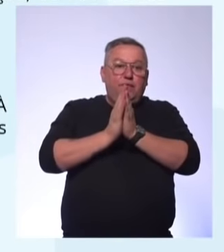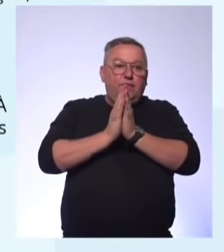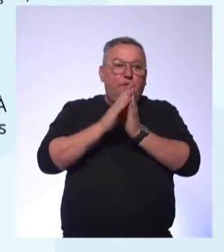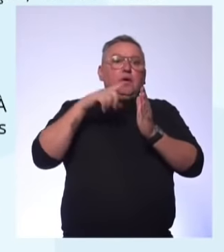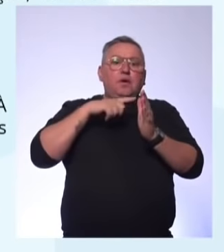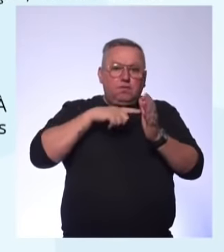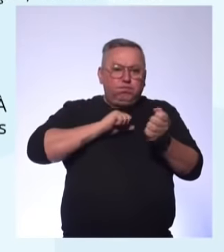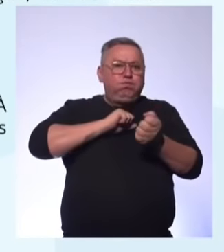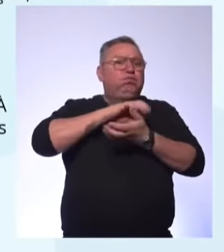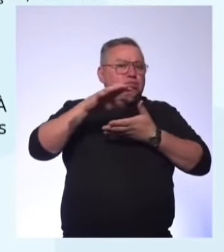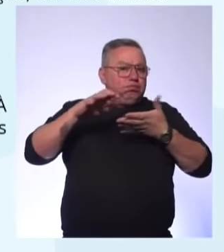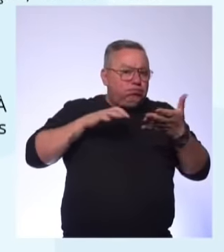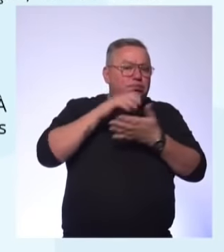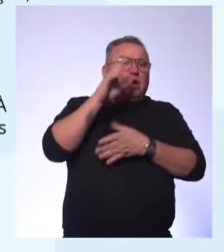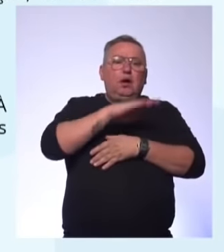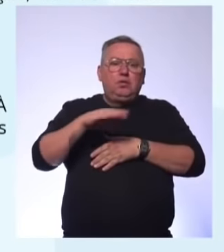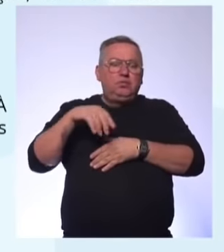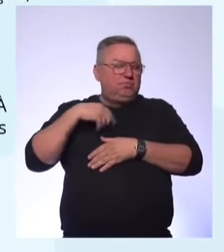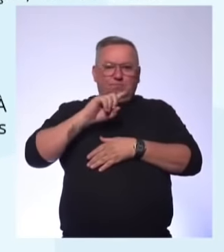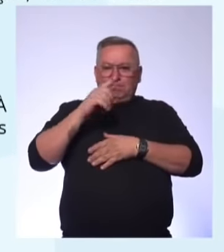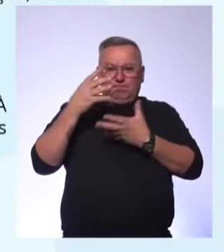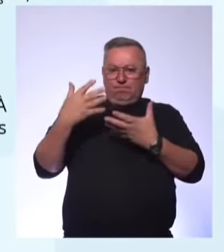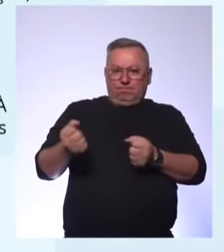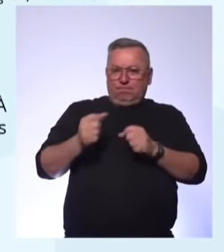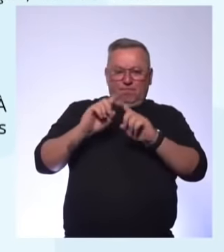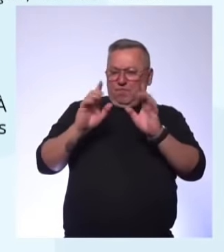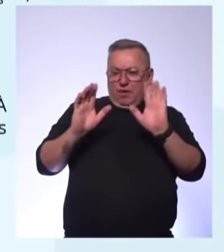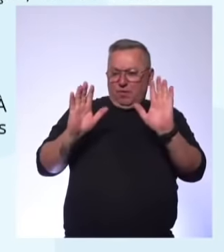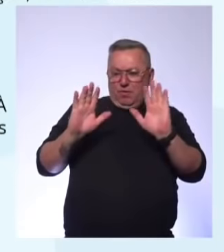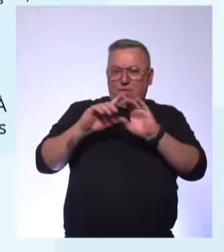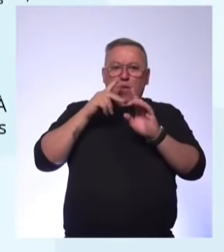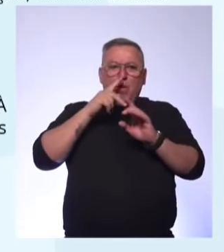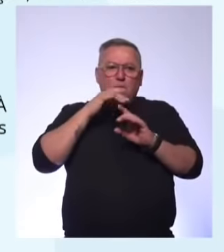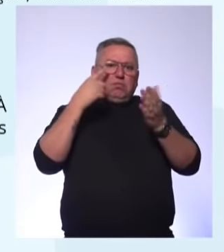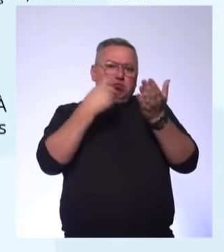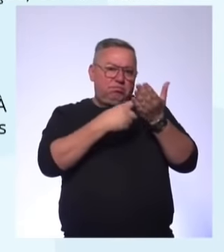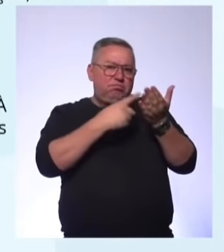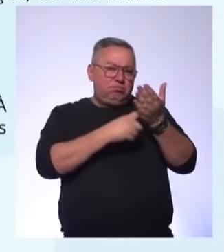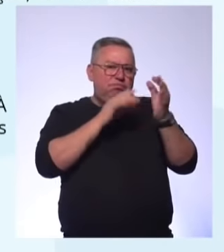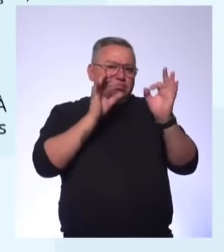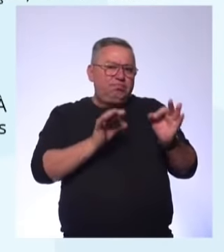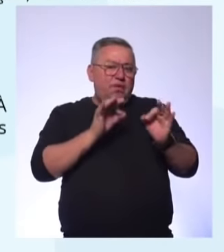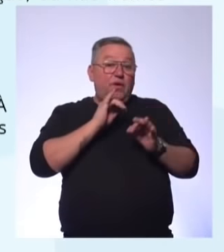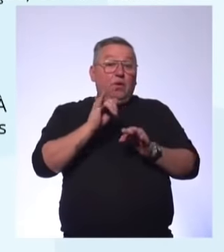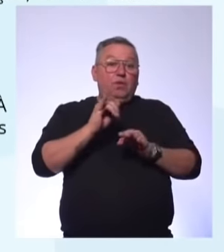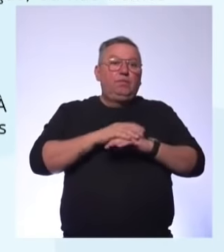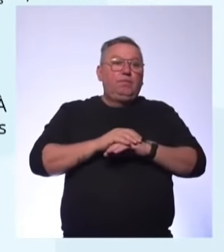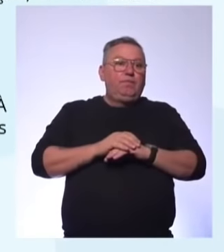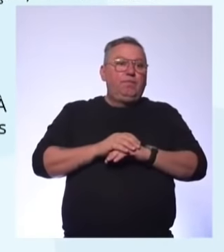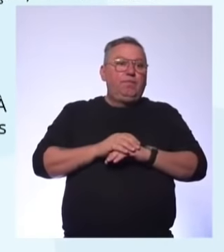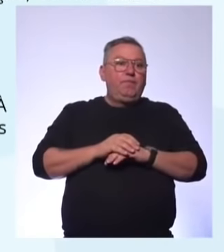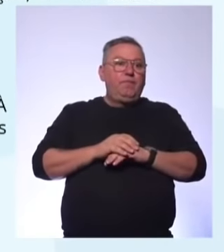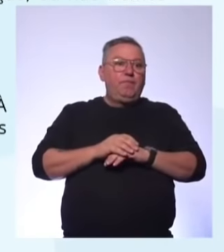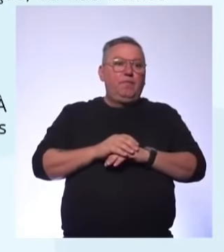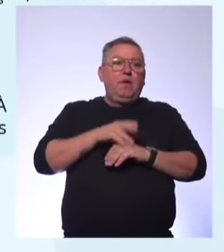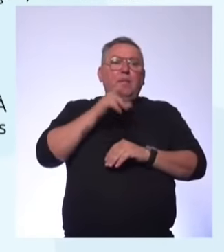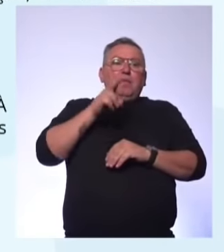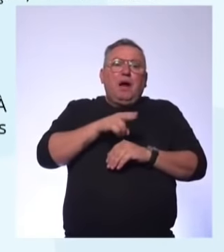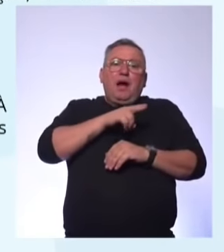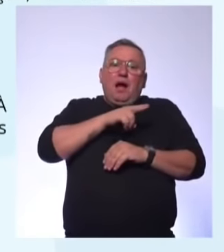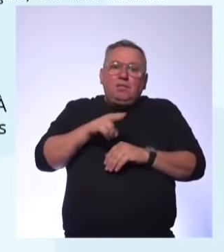grande revolta. As crianças não aceitaram o pedido. Os pais concordaram com elas, dizendo: Padre,